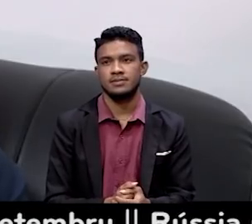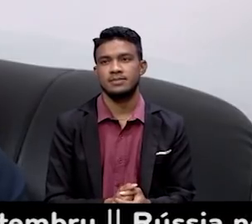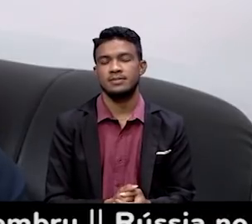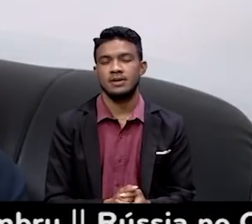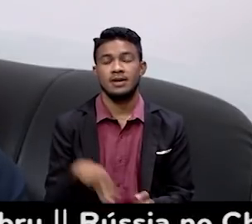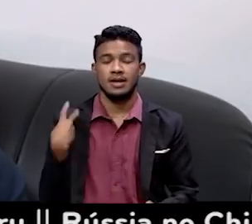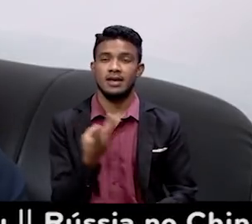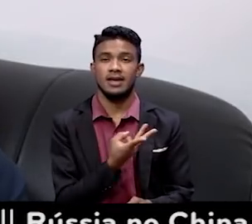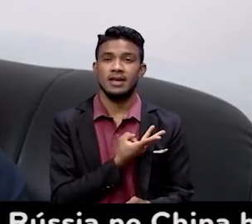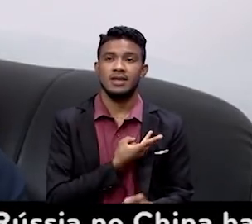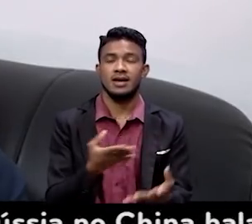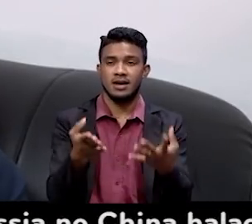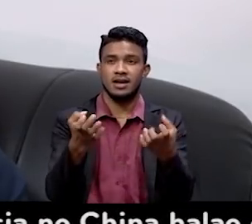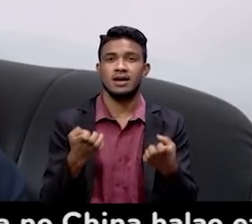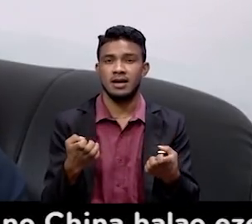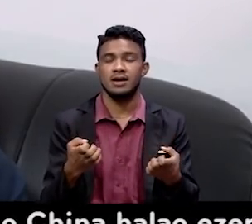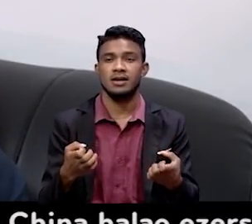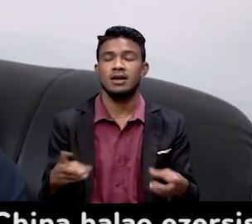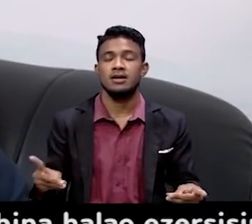ita aceita sofrimento hototo